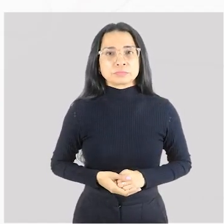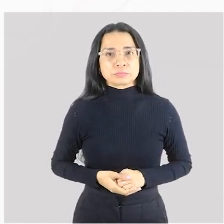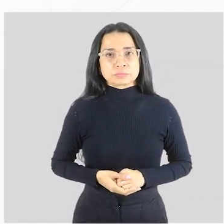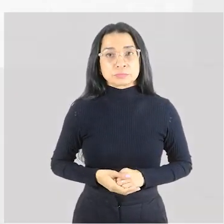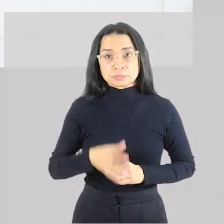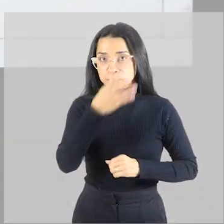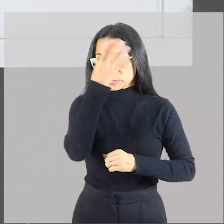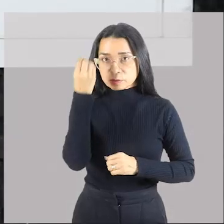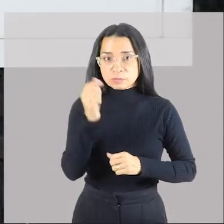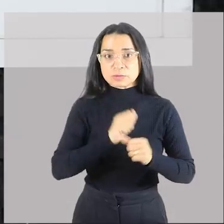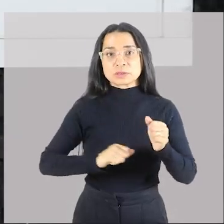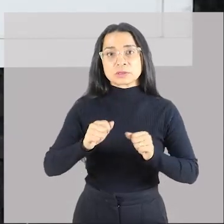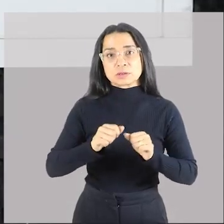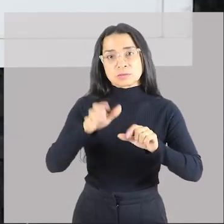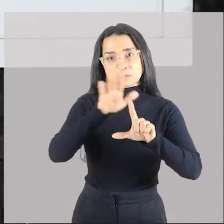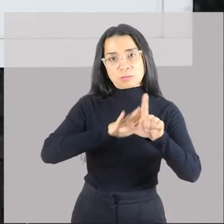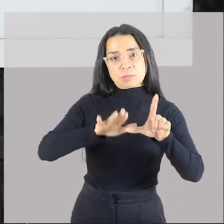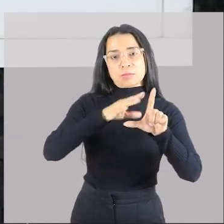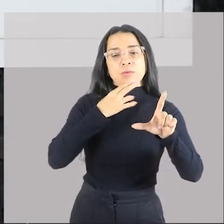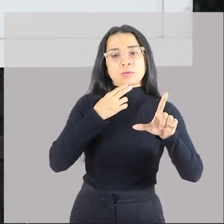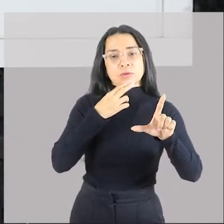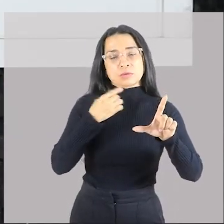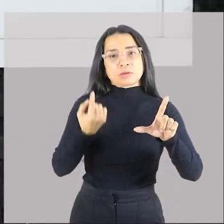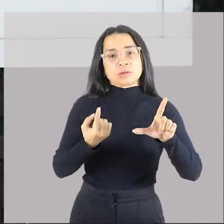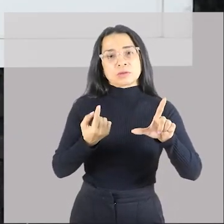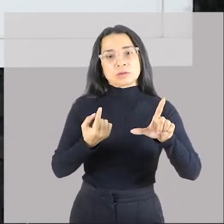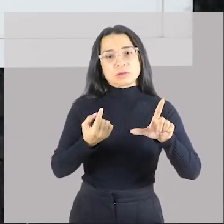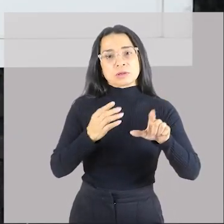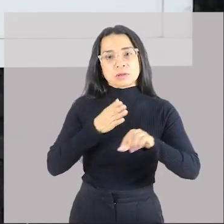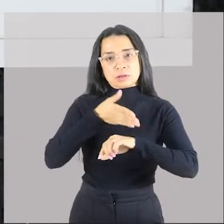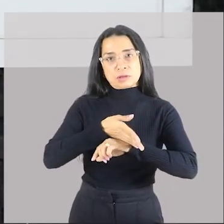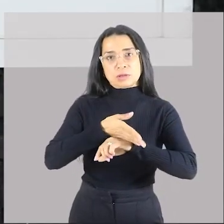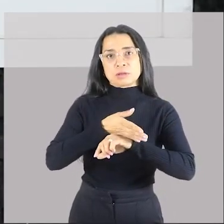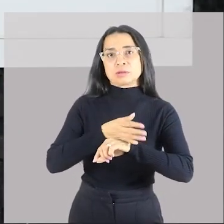Galera, não esqueça que somos da plataforma Gonçalves Dias. Vai lá no nosso